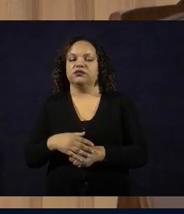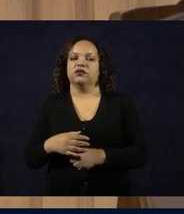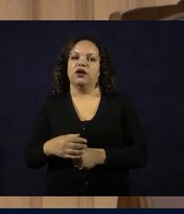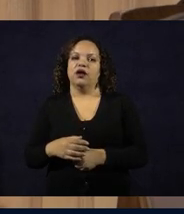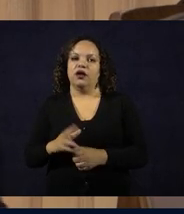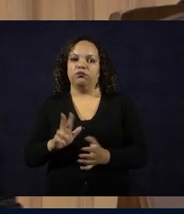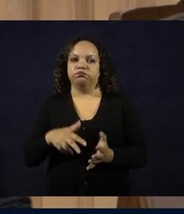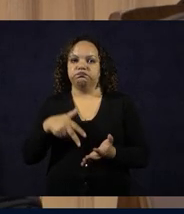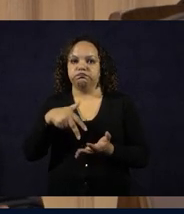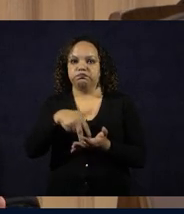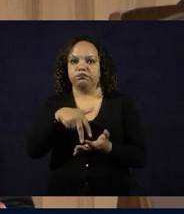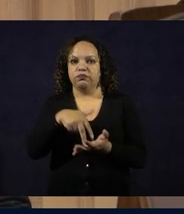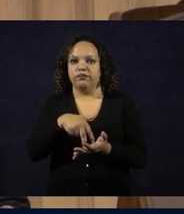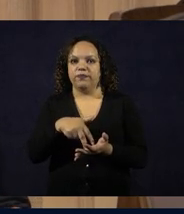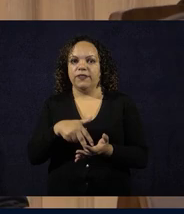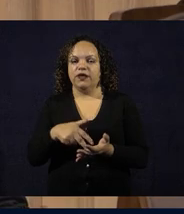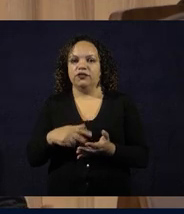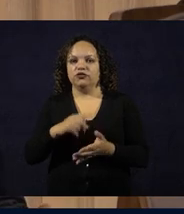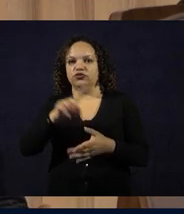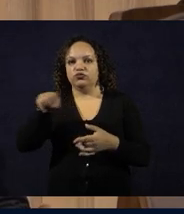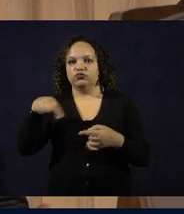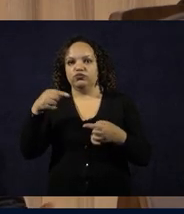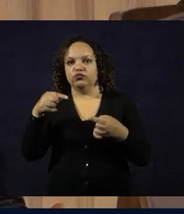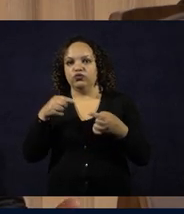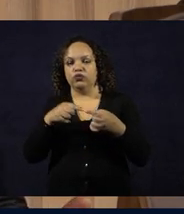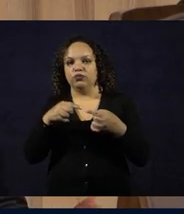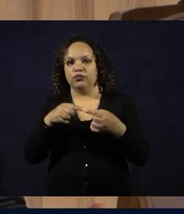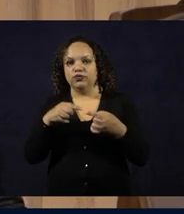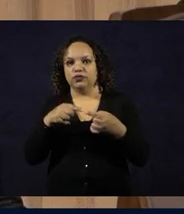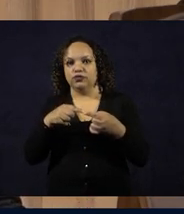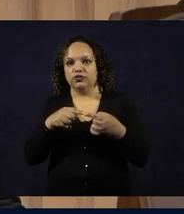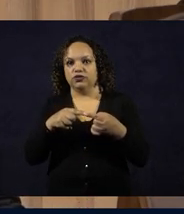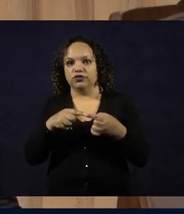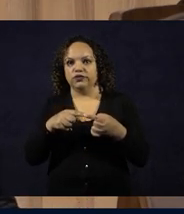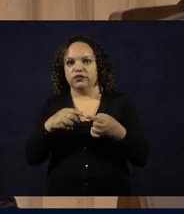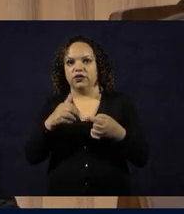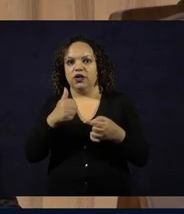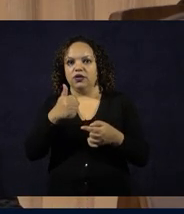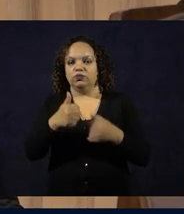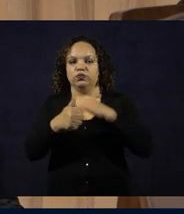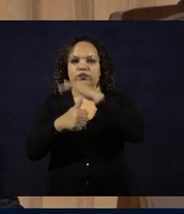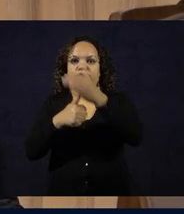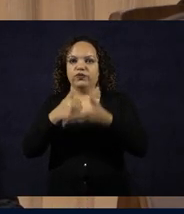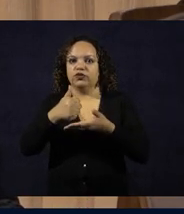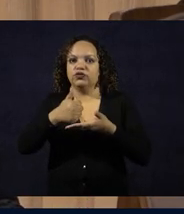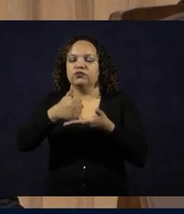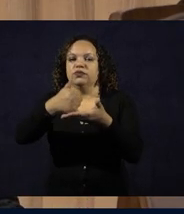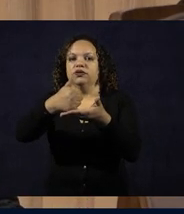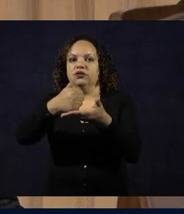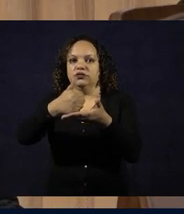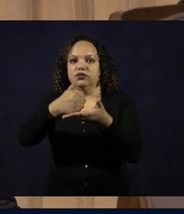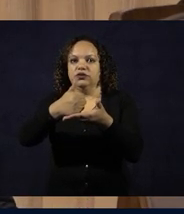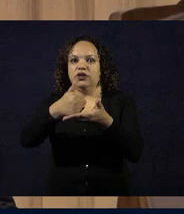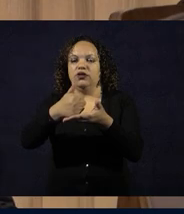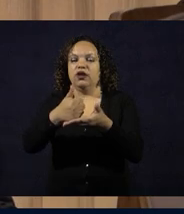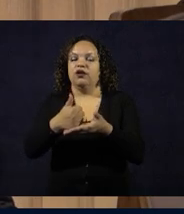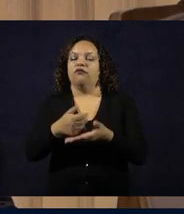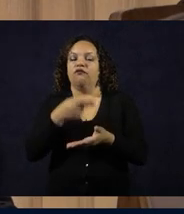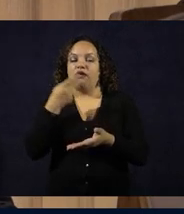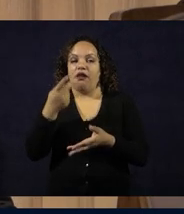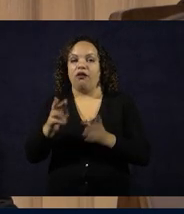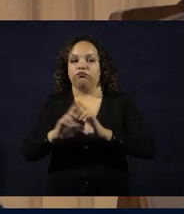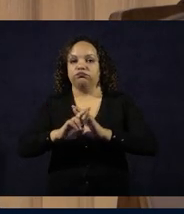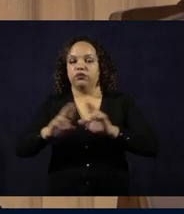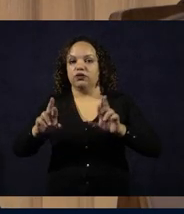antes de chegar na questão da sustentabilidade ambiental Eu quero entrar na questão da diversidade